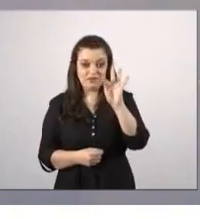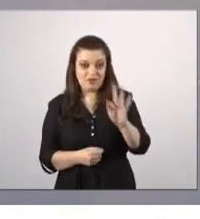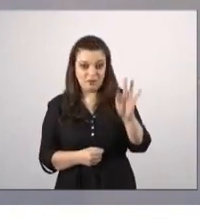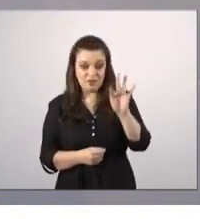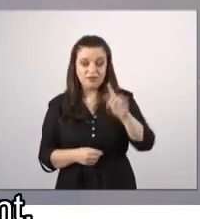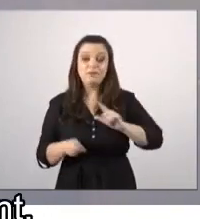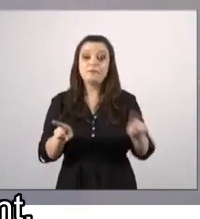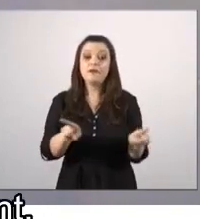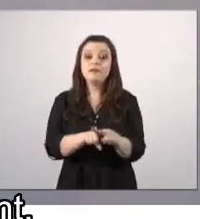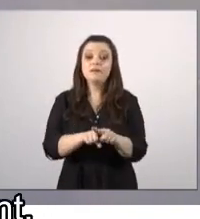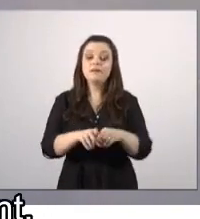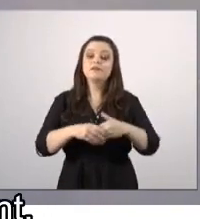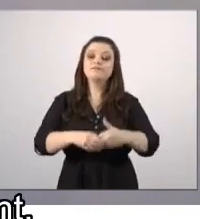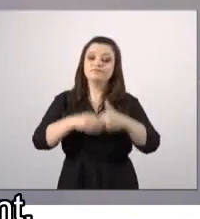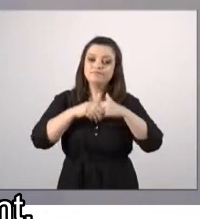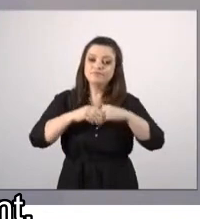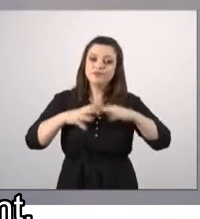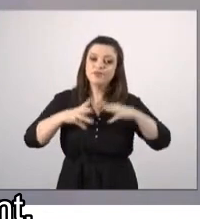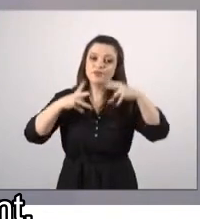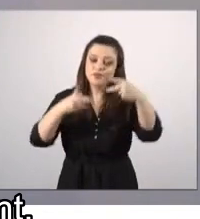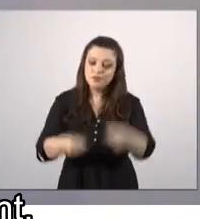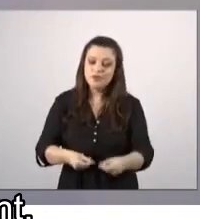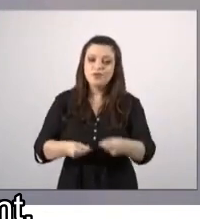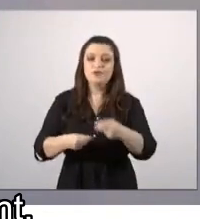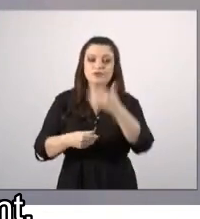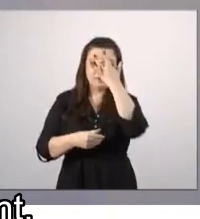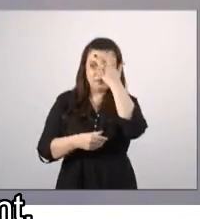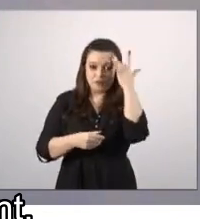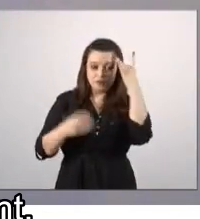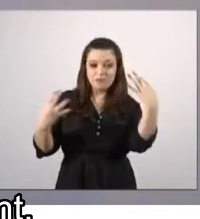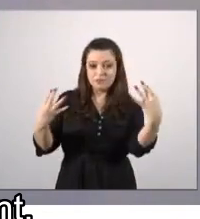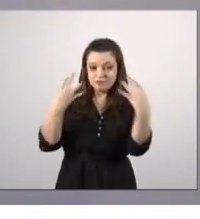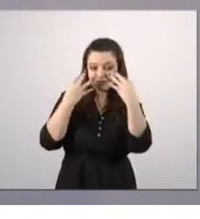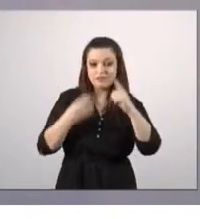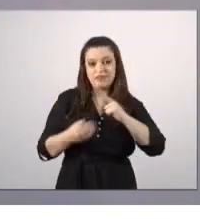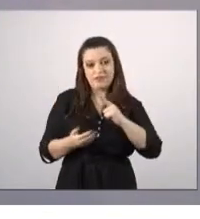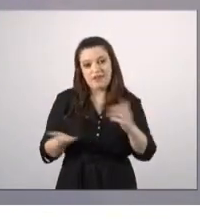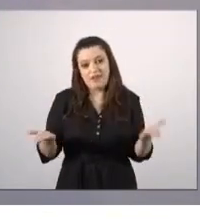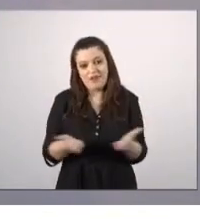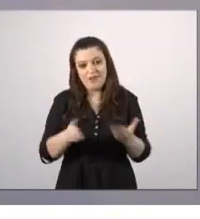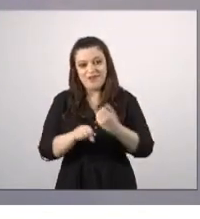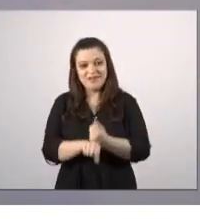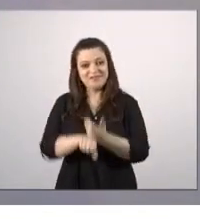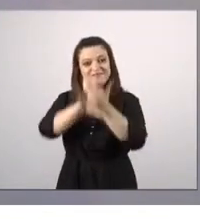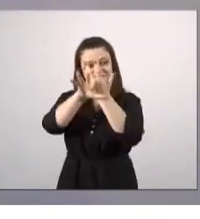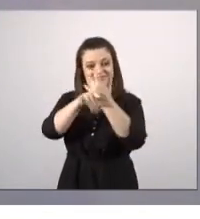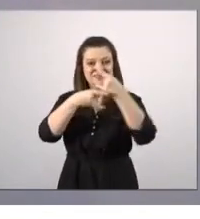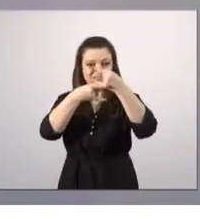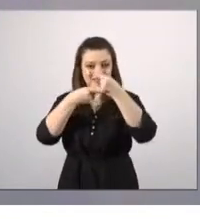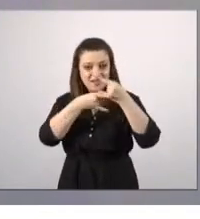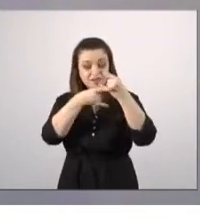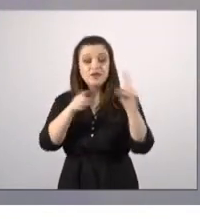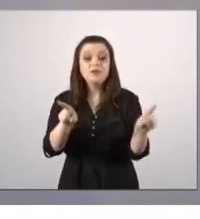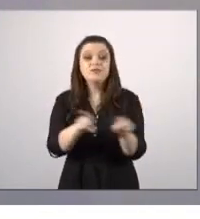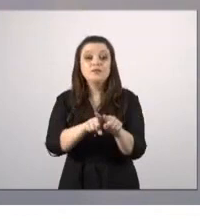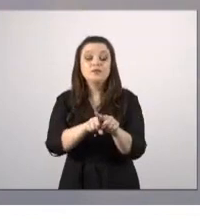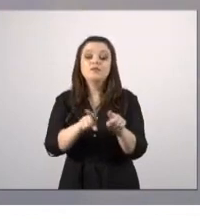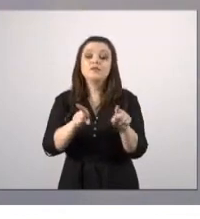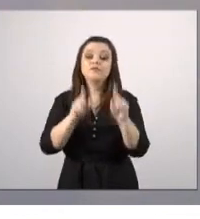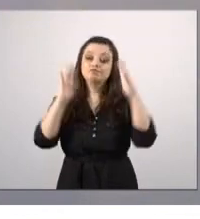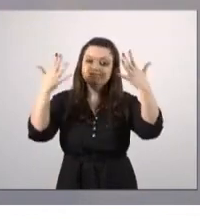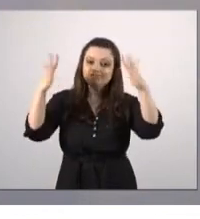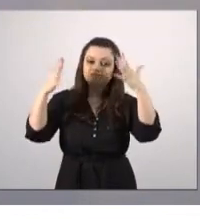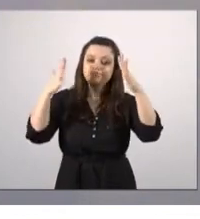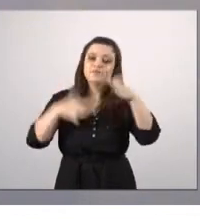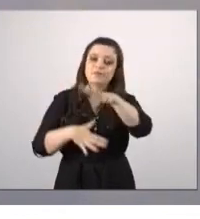cordial saudação a todos e a todos que estão acompanhando esse evento online e particularmente aos nossos alunos do